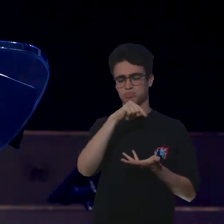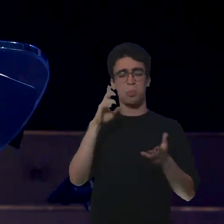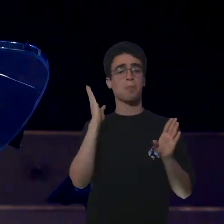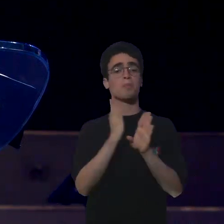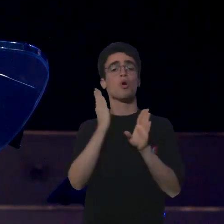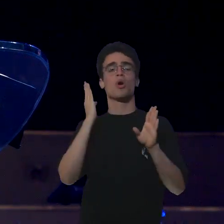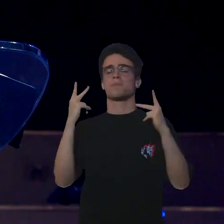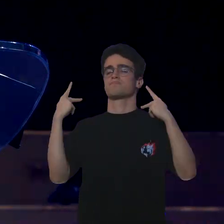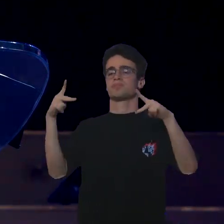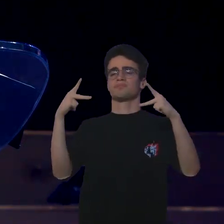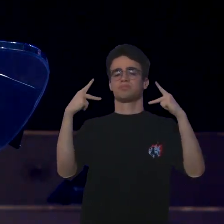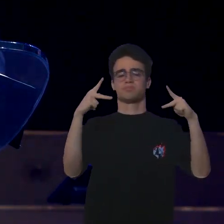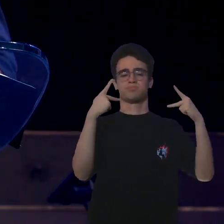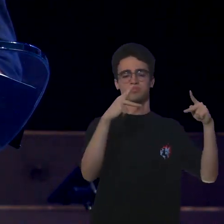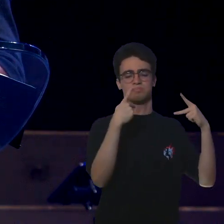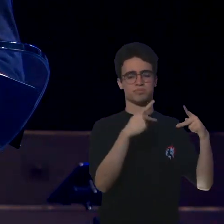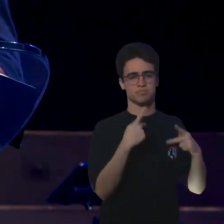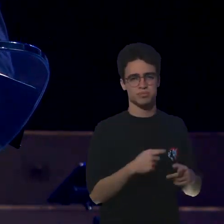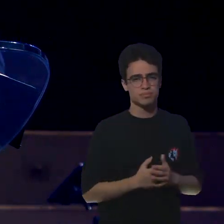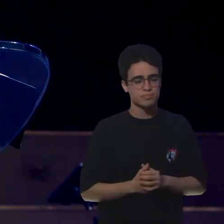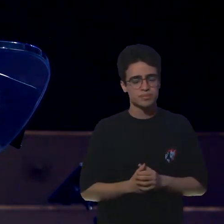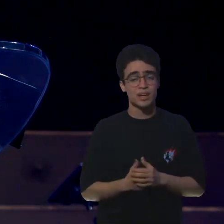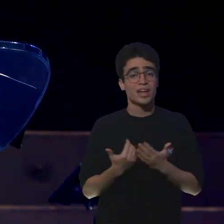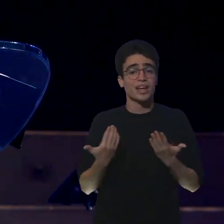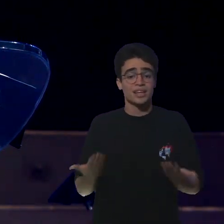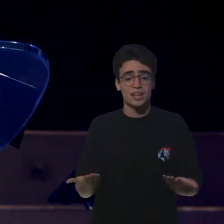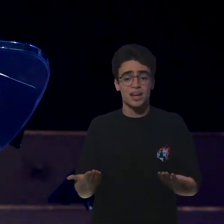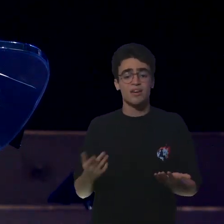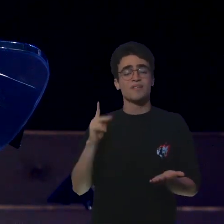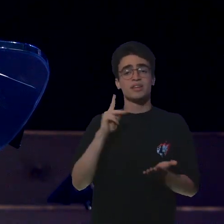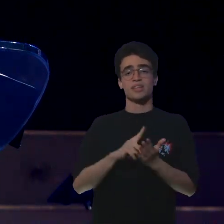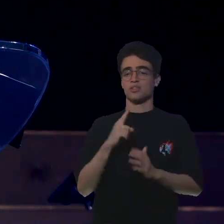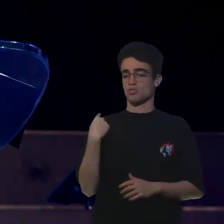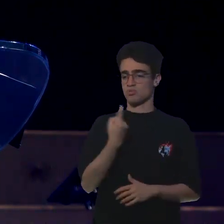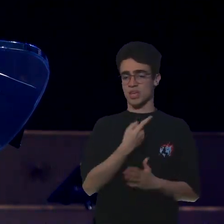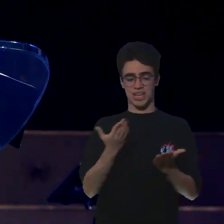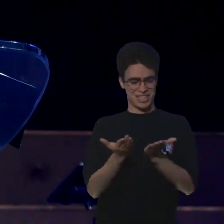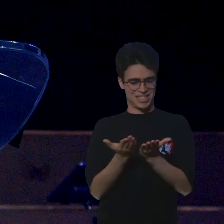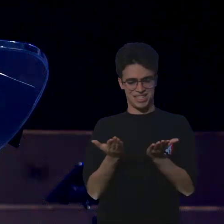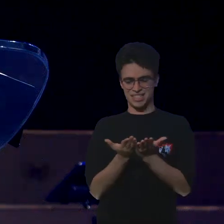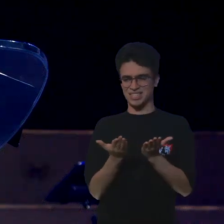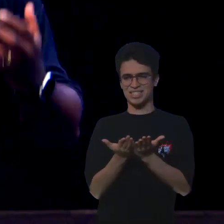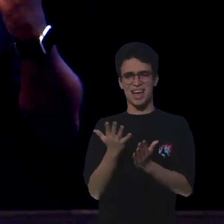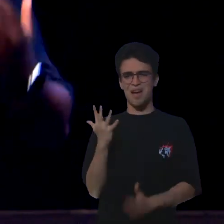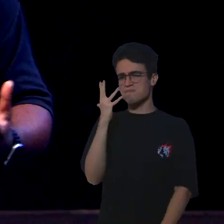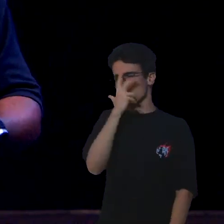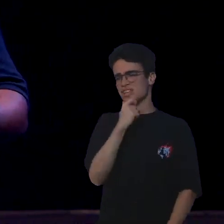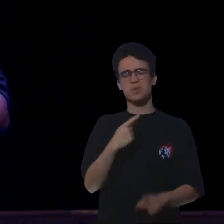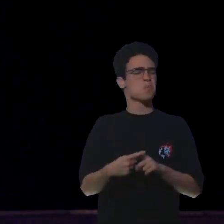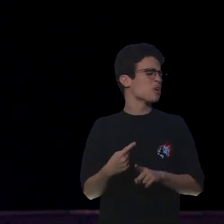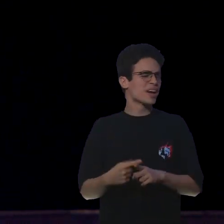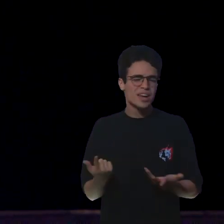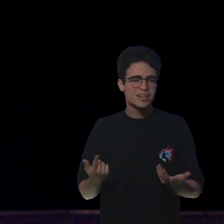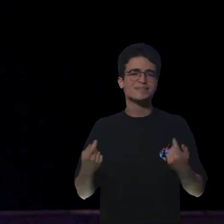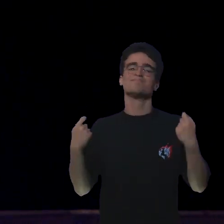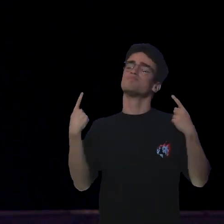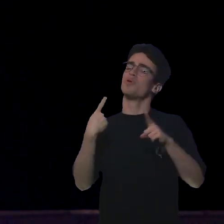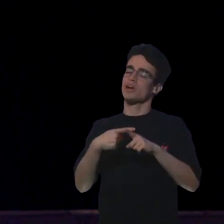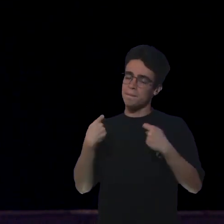Evangelho. E é uma beleza, a beleza da vida cristã é que ela precisa ser vivida também em